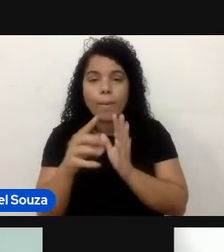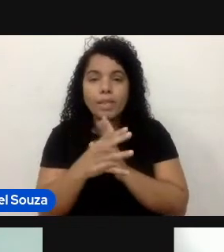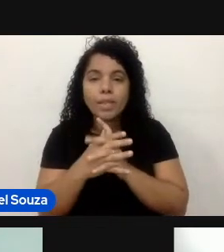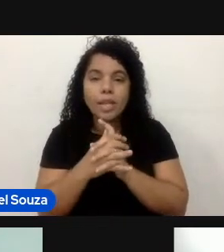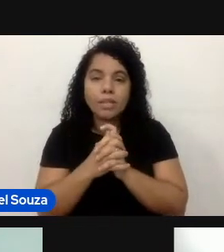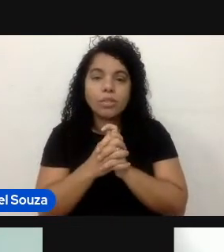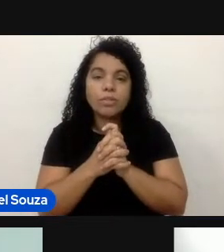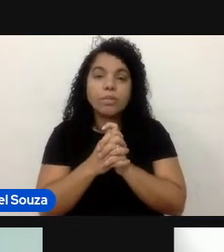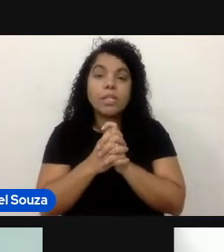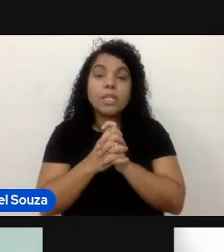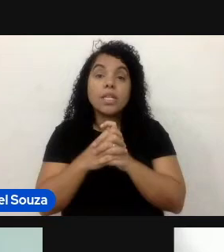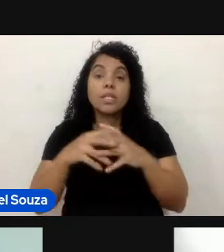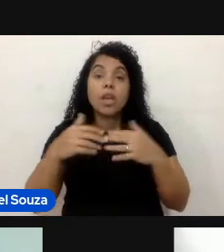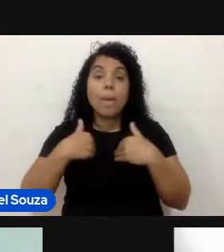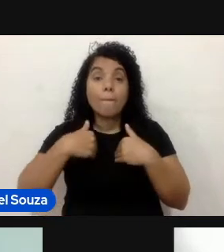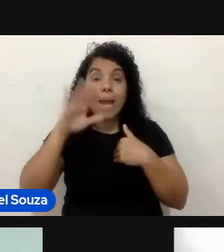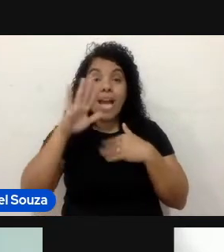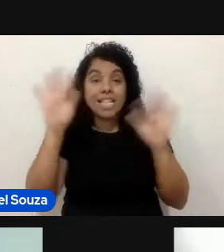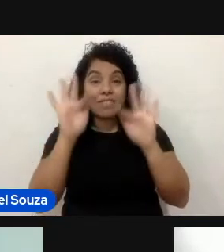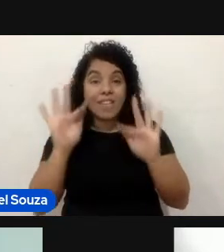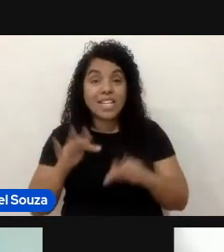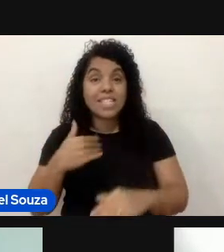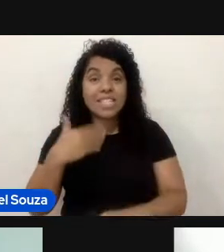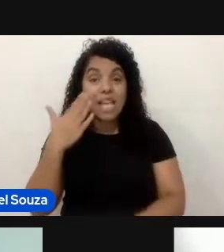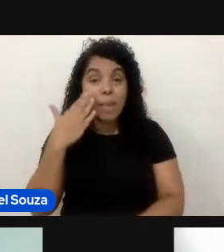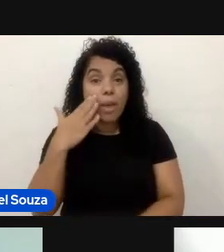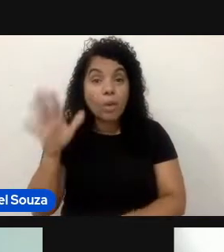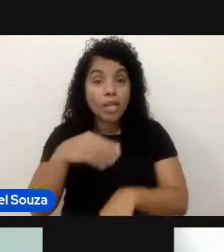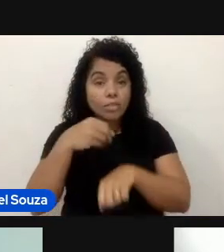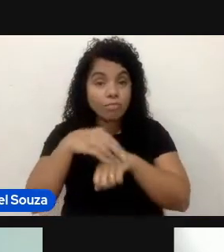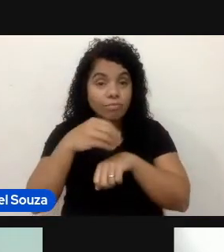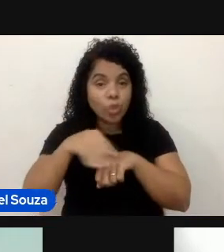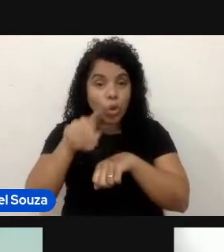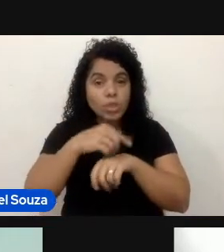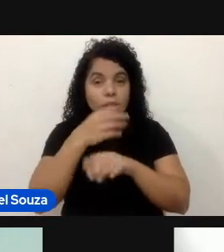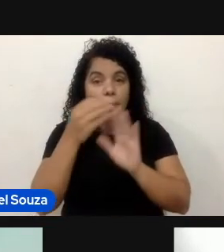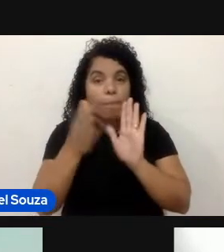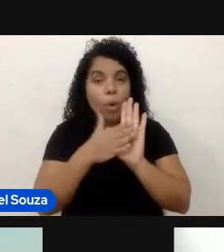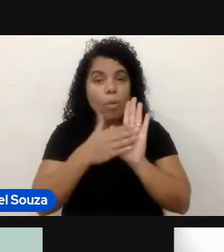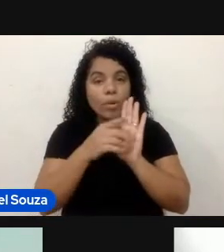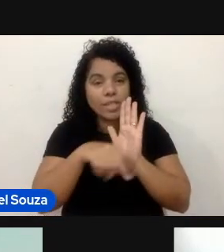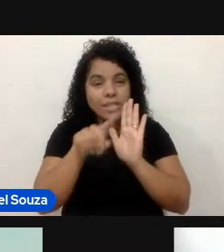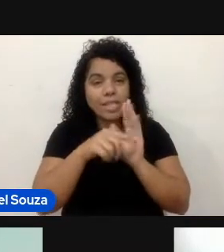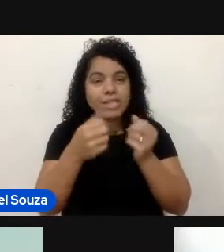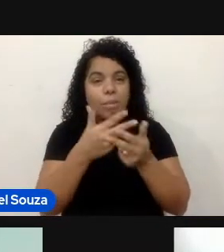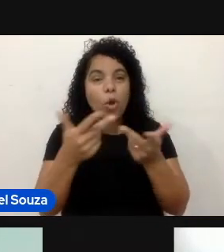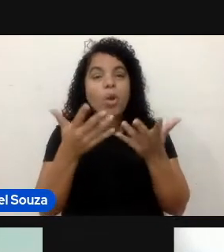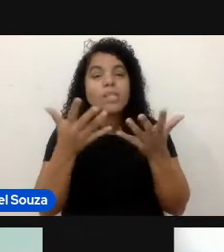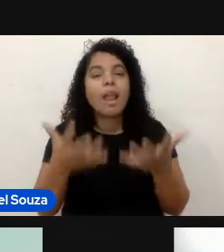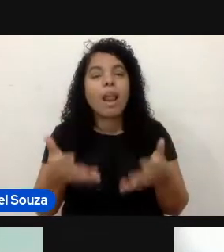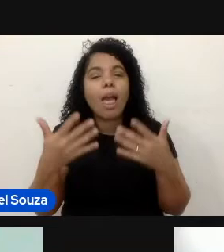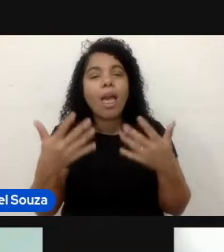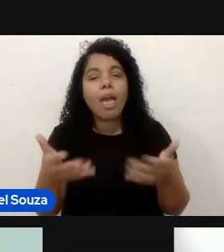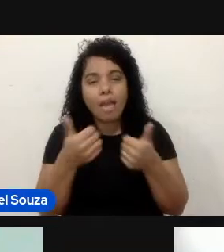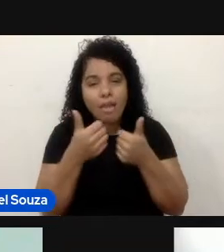que me deixa mais feliz é saber que o que a gente trouxe, realmente a proposta foi essa, de ser uma coisa bem leve, bem